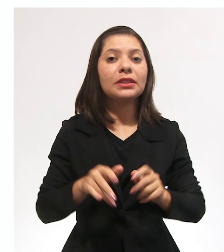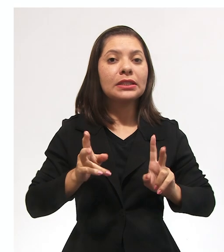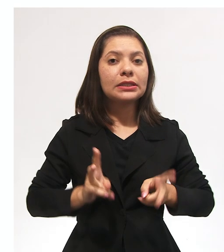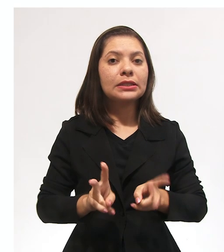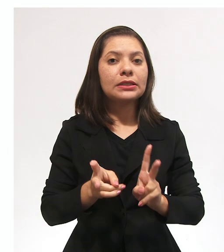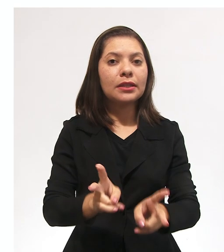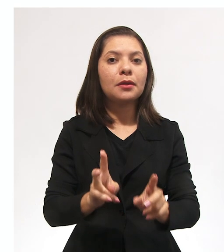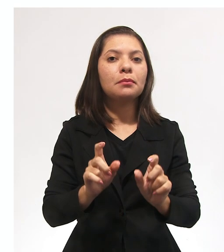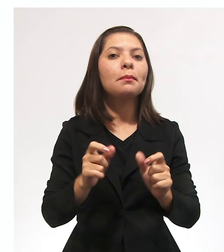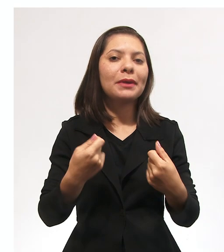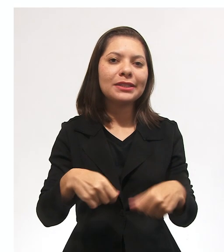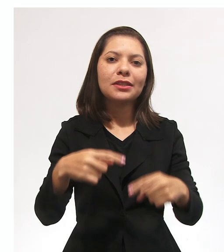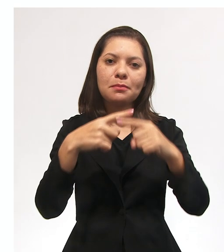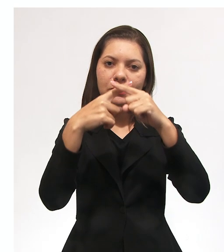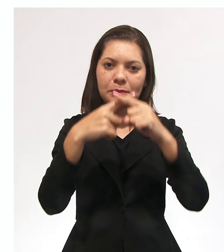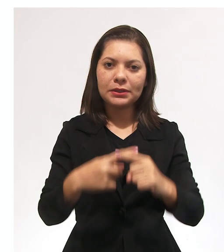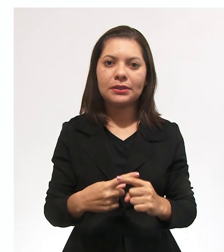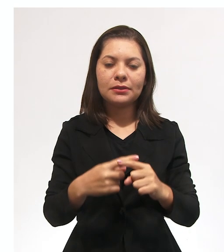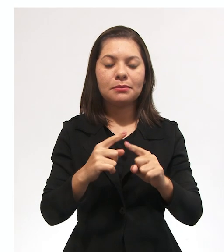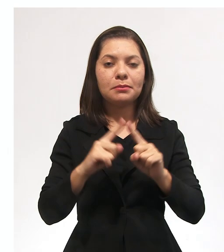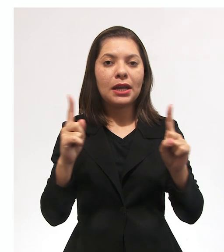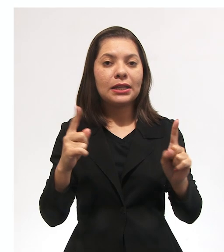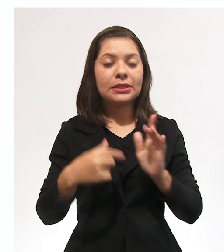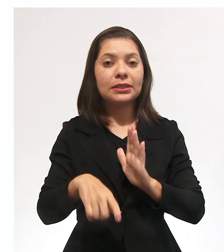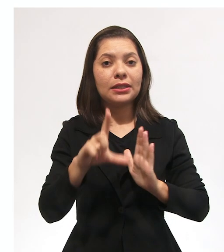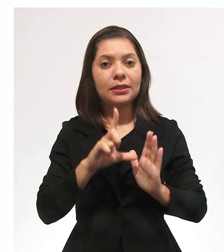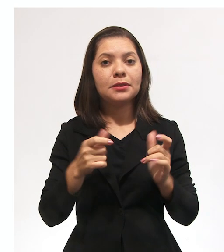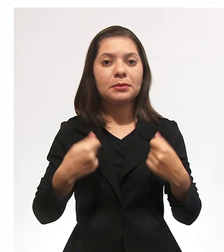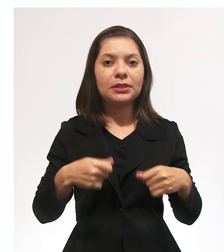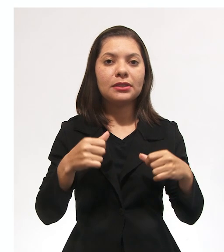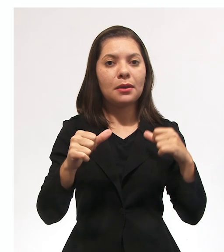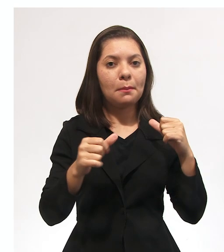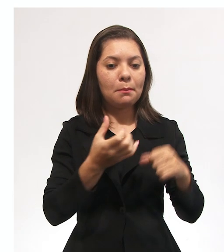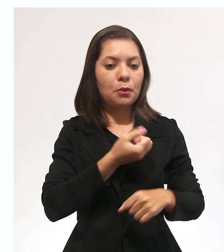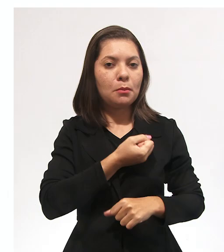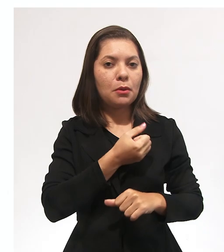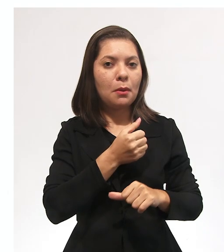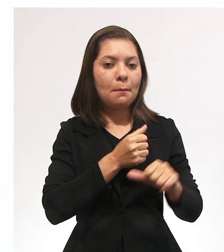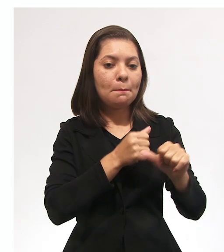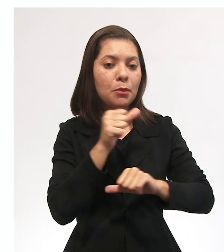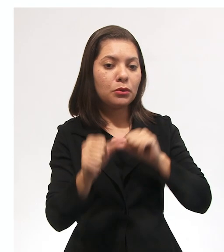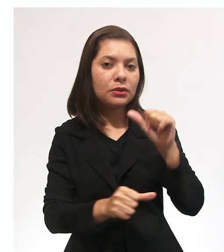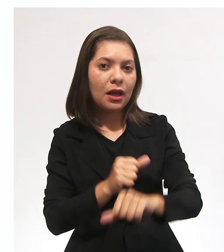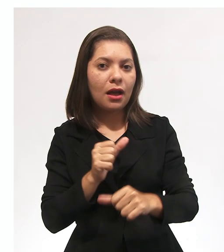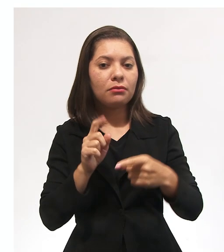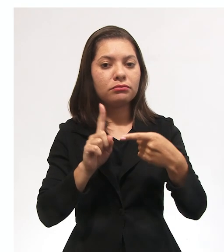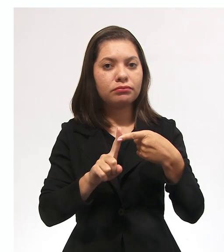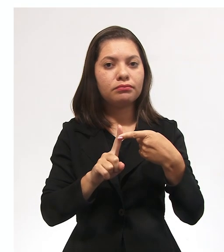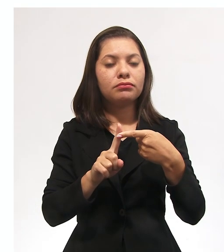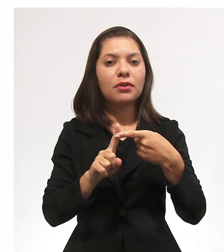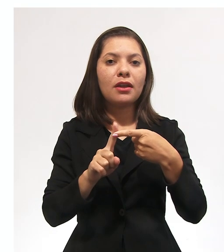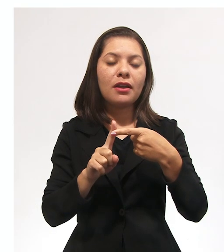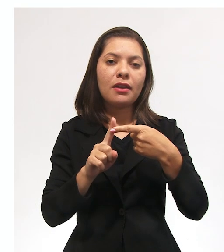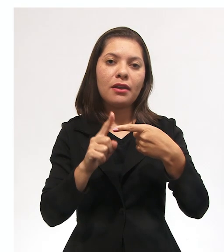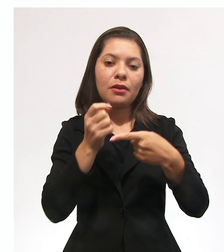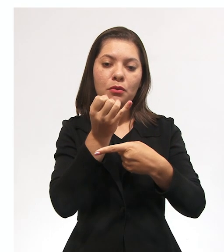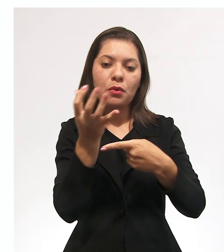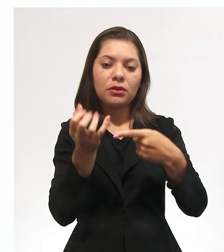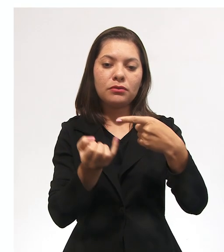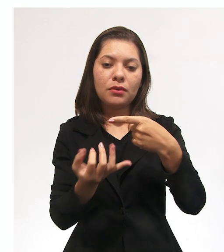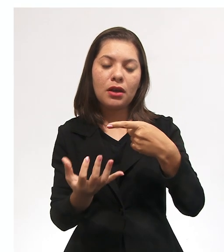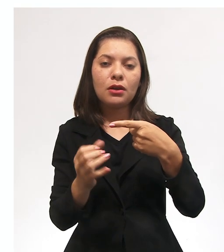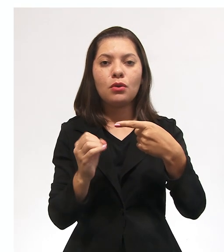ser envolvendo a multiplicação, mas antes da multiplicação eu preciso transformar ou em fração ou em número